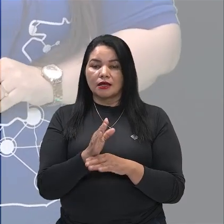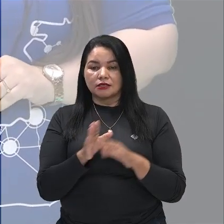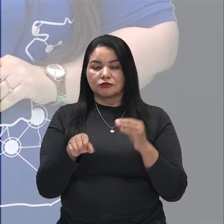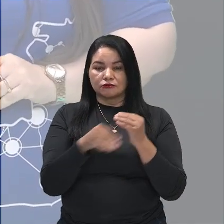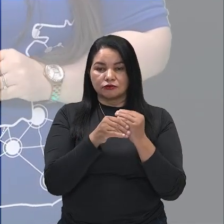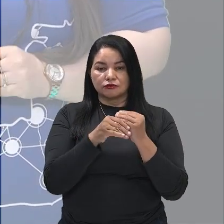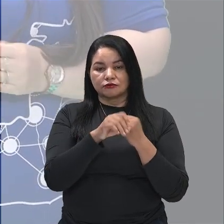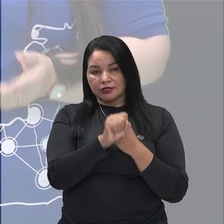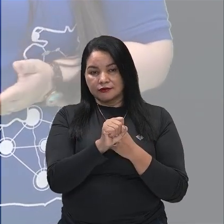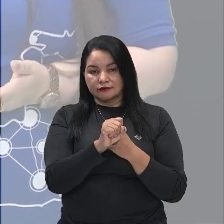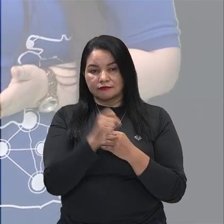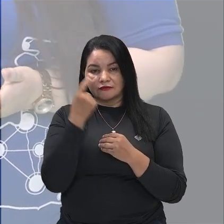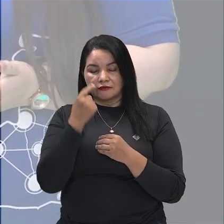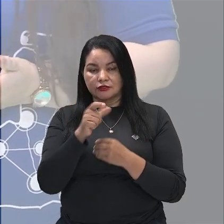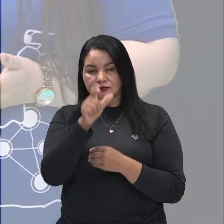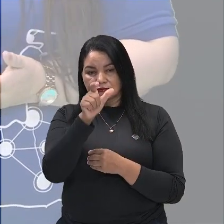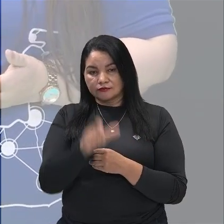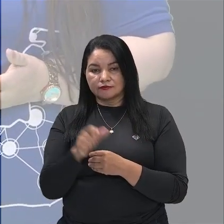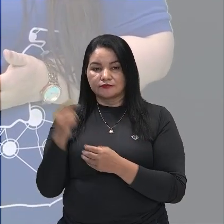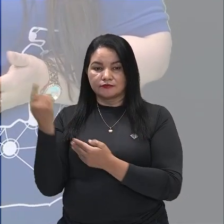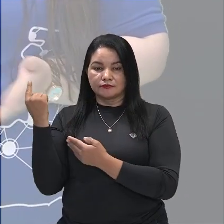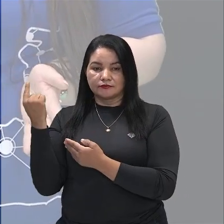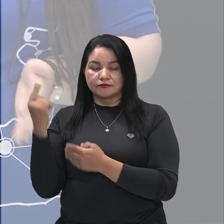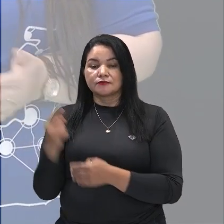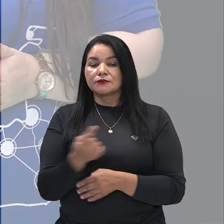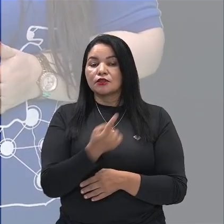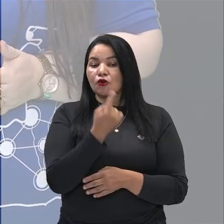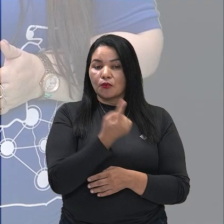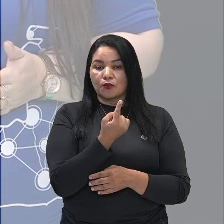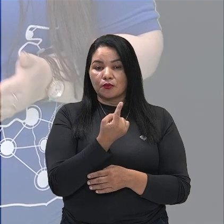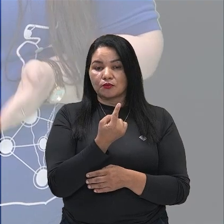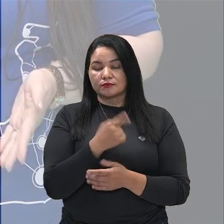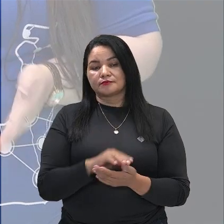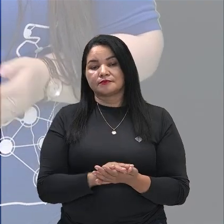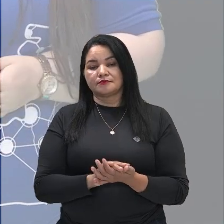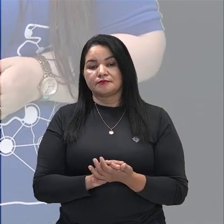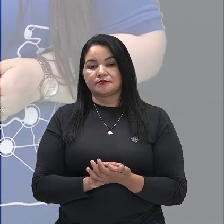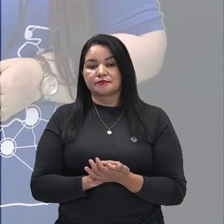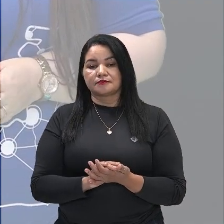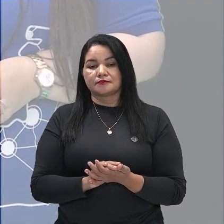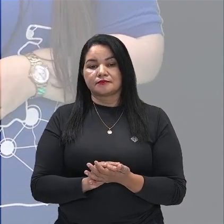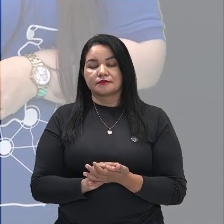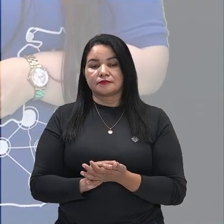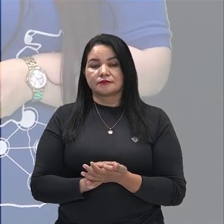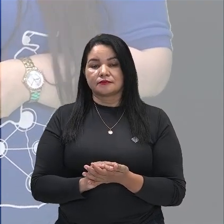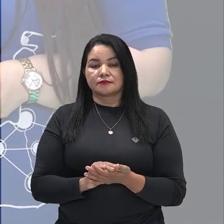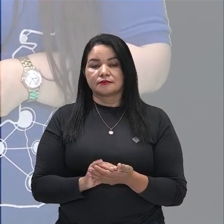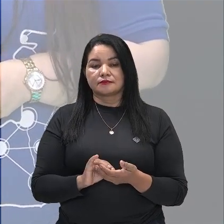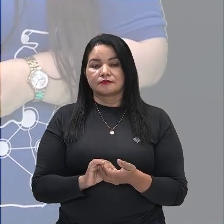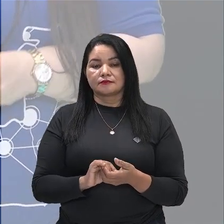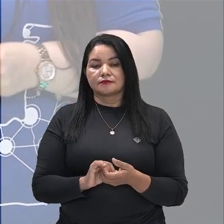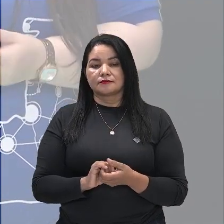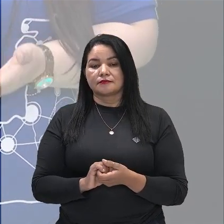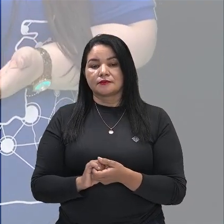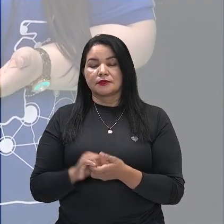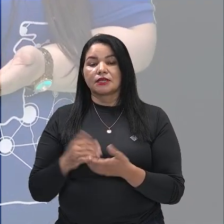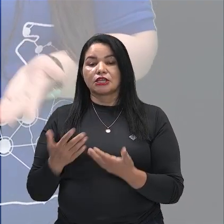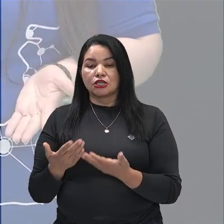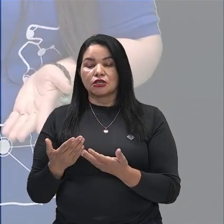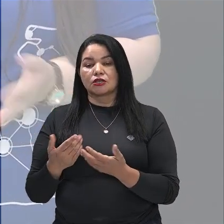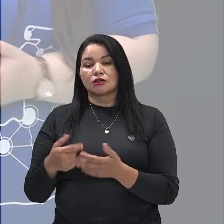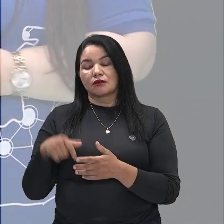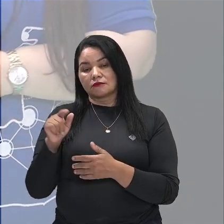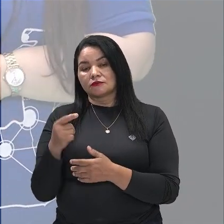caça, caças, escola, escolas, café, cafés, falda, faldas, dinheiro, dinheiros,